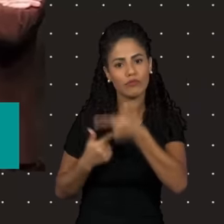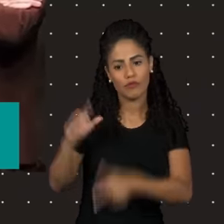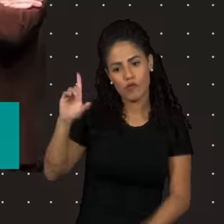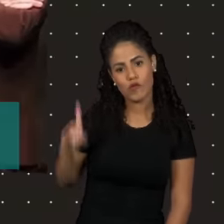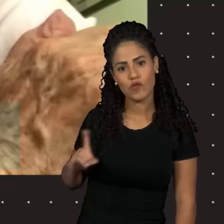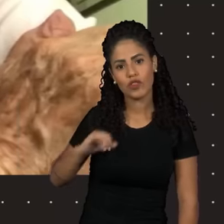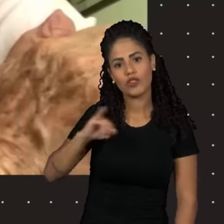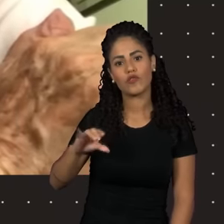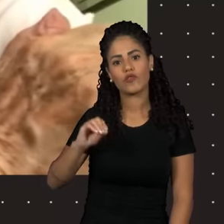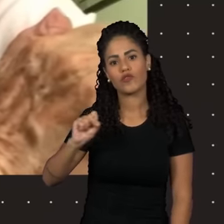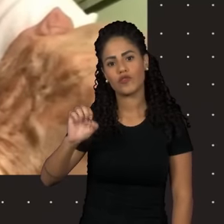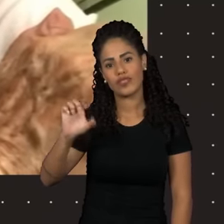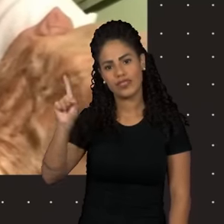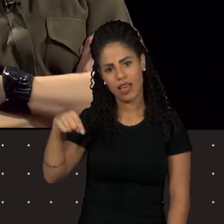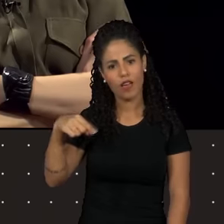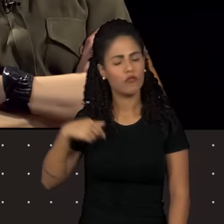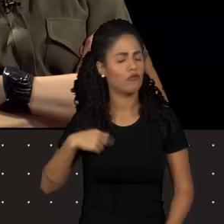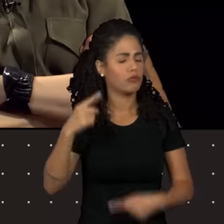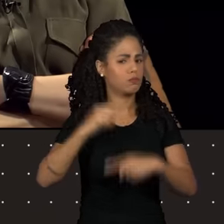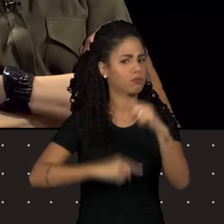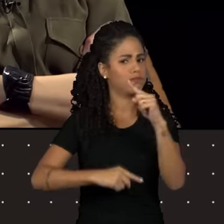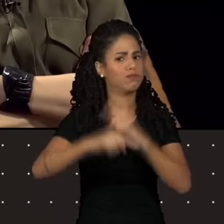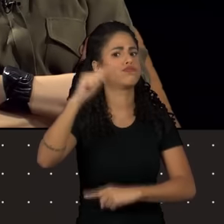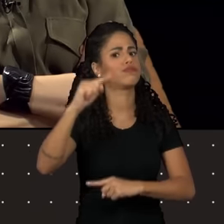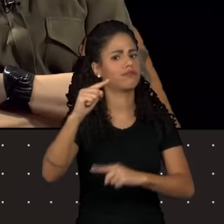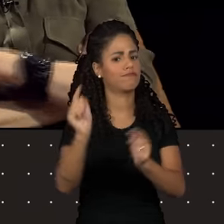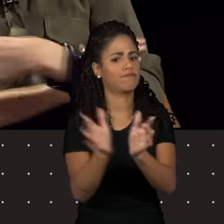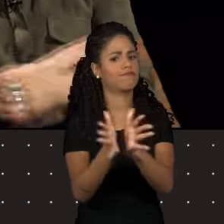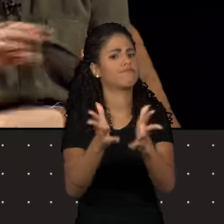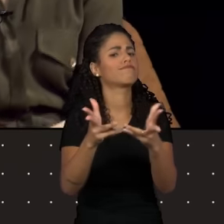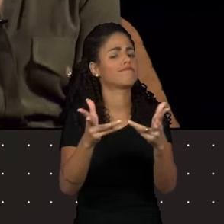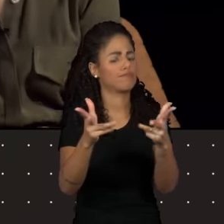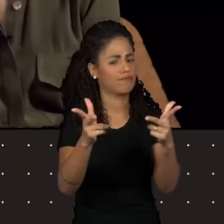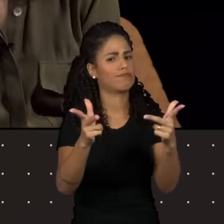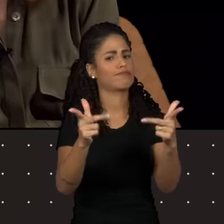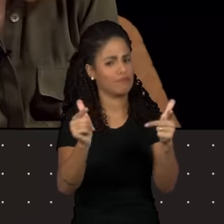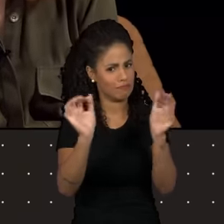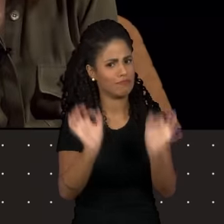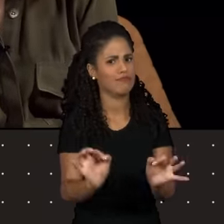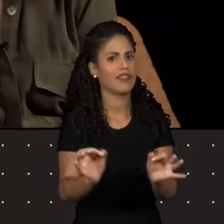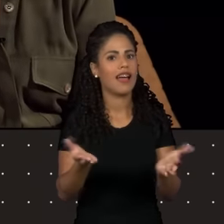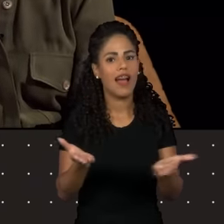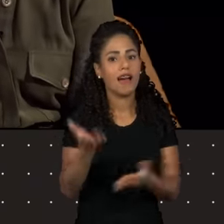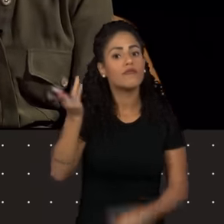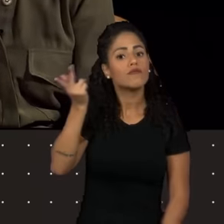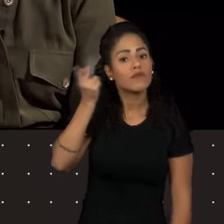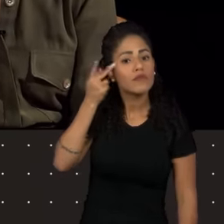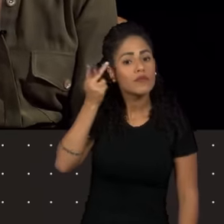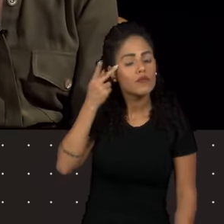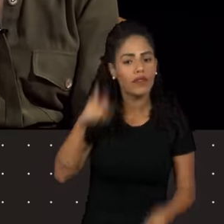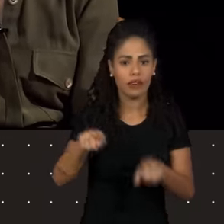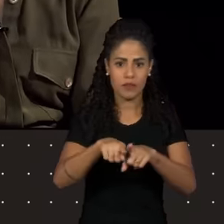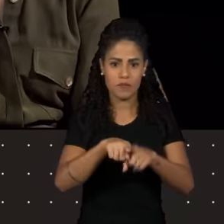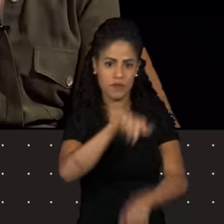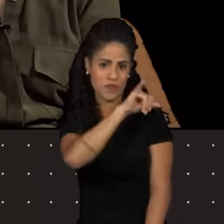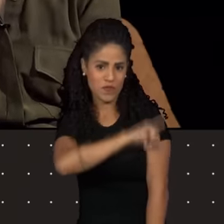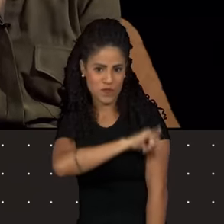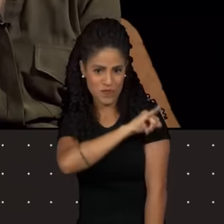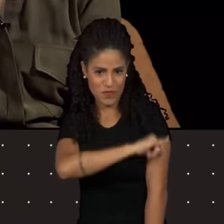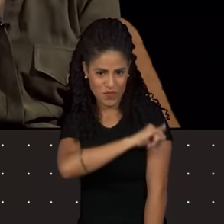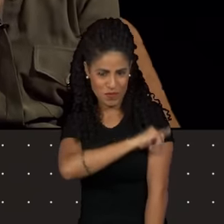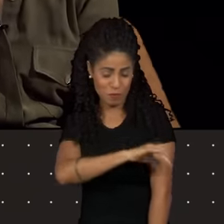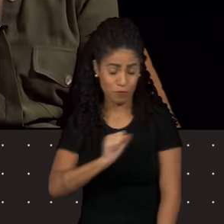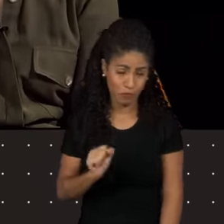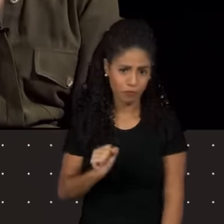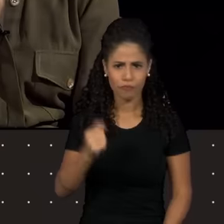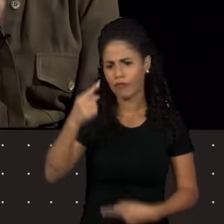Wilker. Foi um sucesso extraordinário aqui em São Paulo e também no Rio de Janeiro.